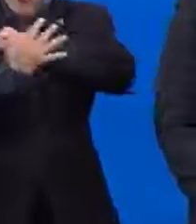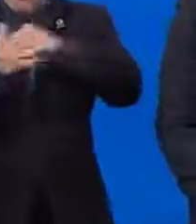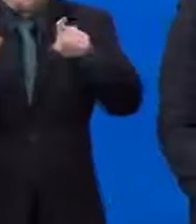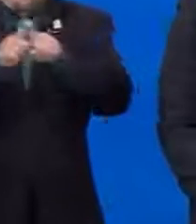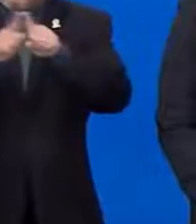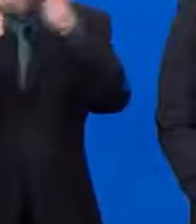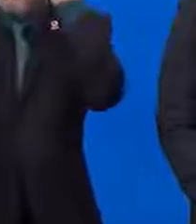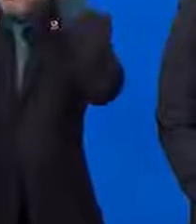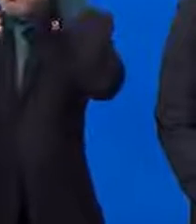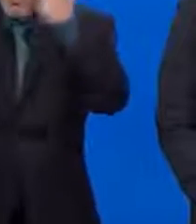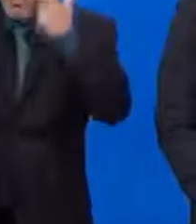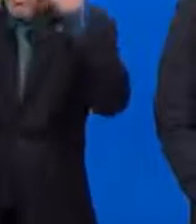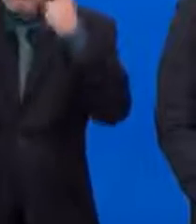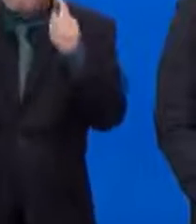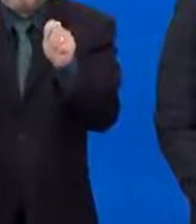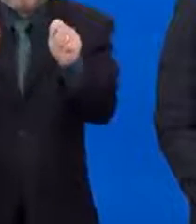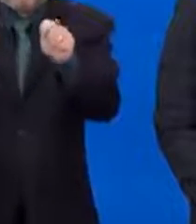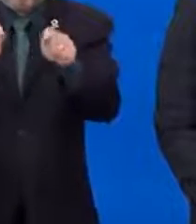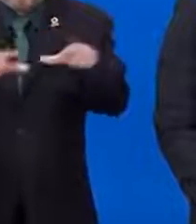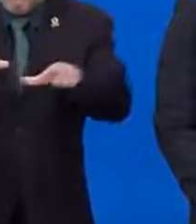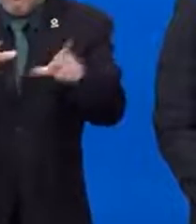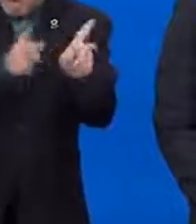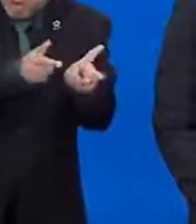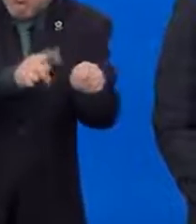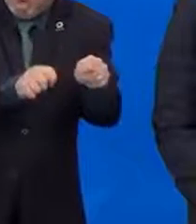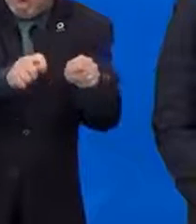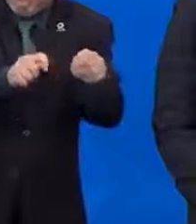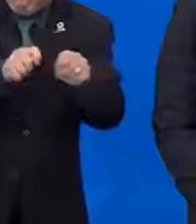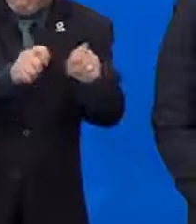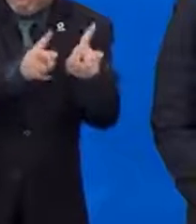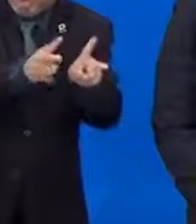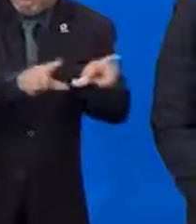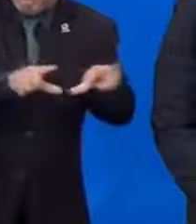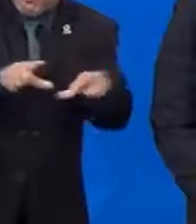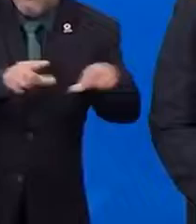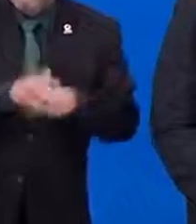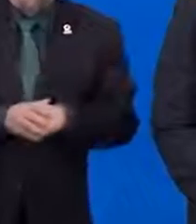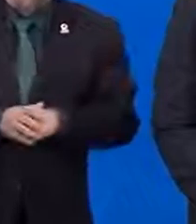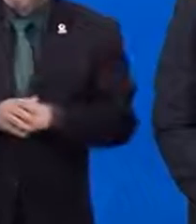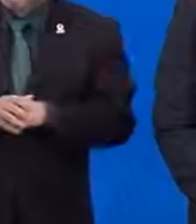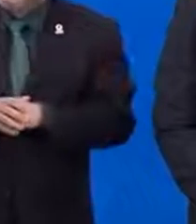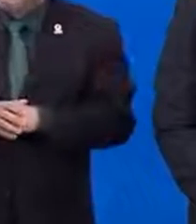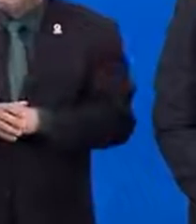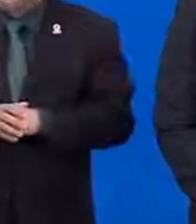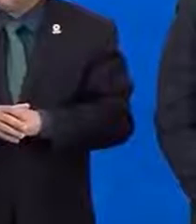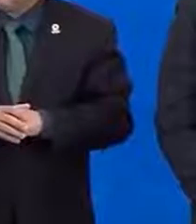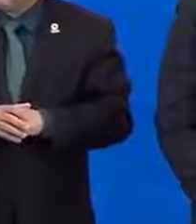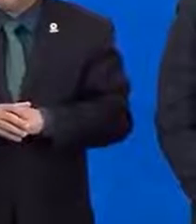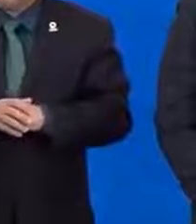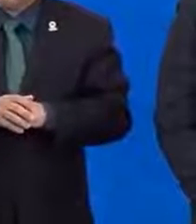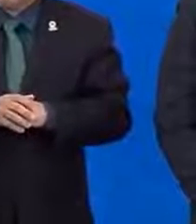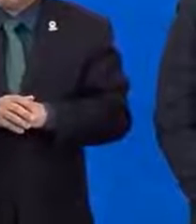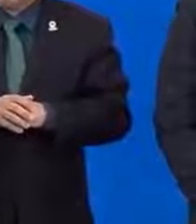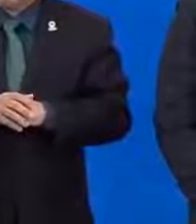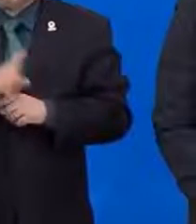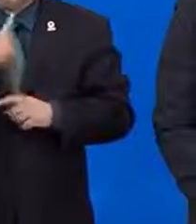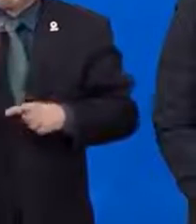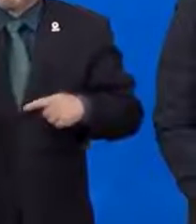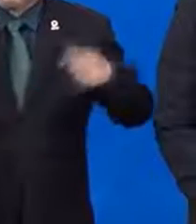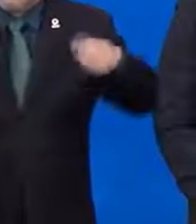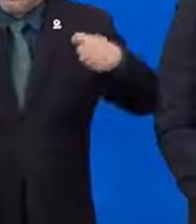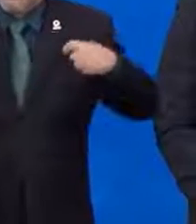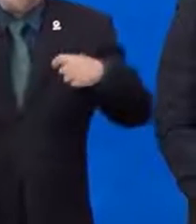uma preocupação em manter os empregos. A gente costuma falar na segunda onda. Nós devemos, o máximo